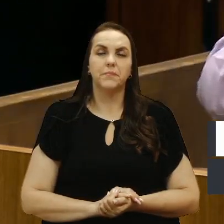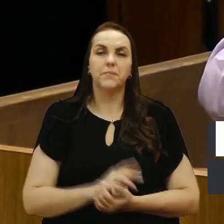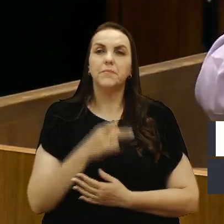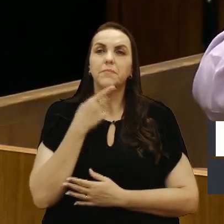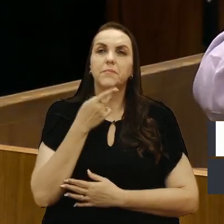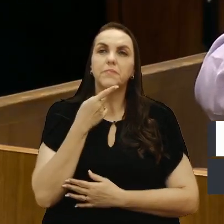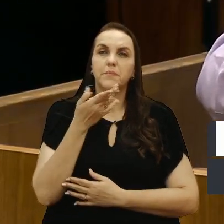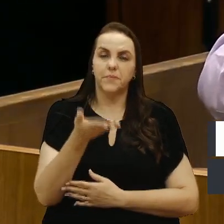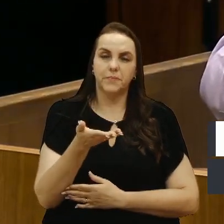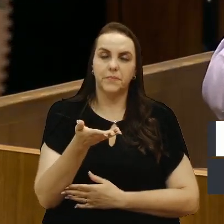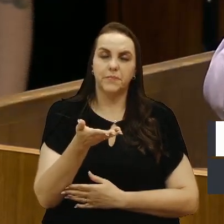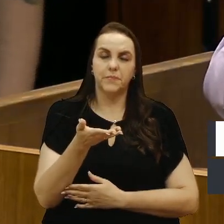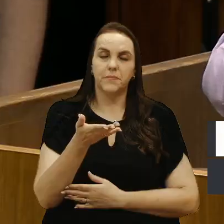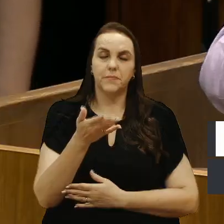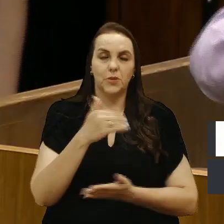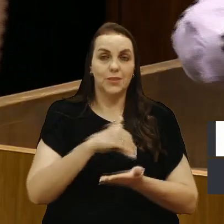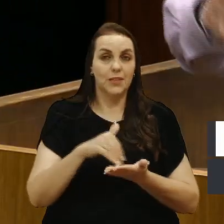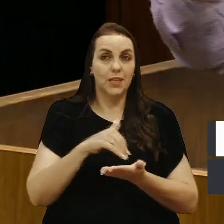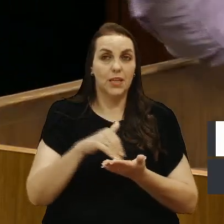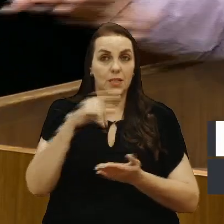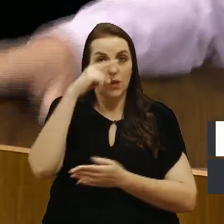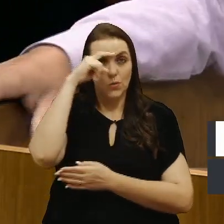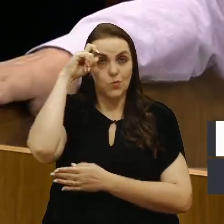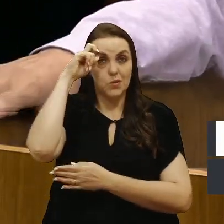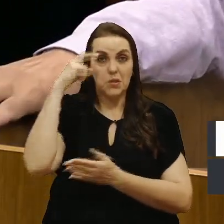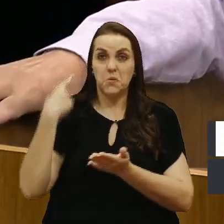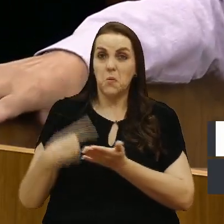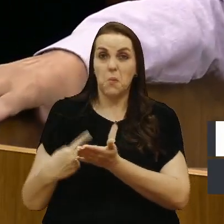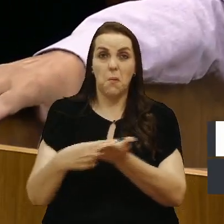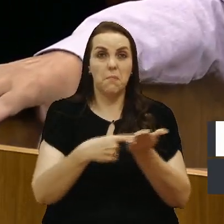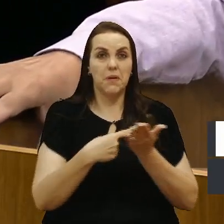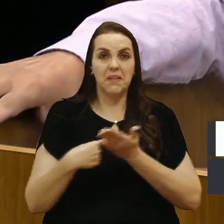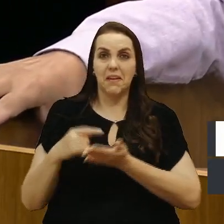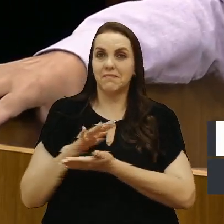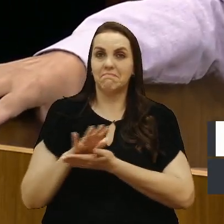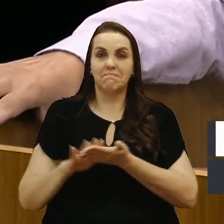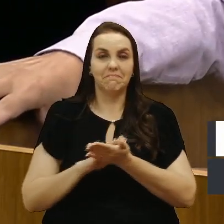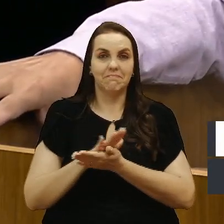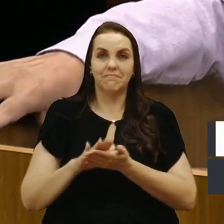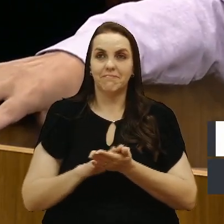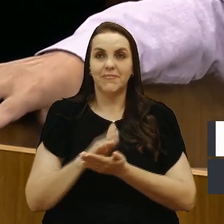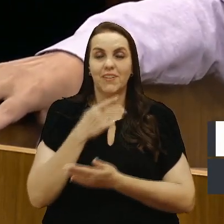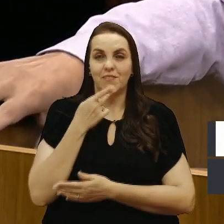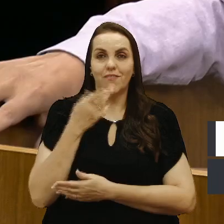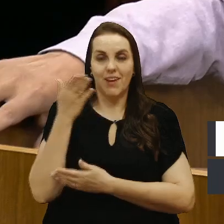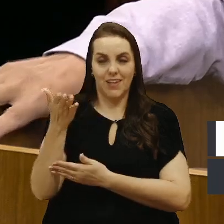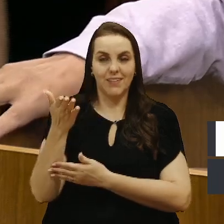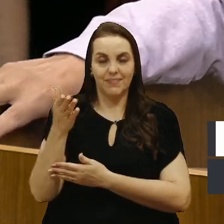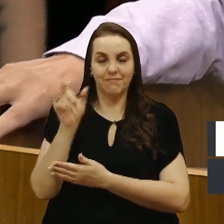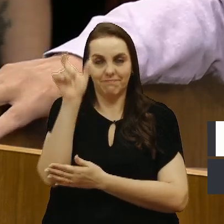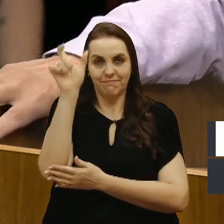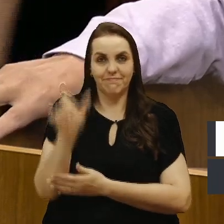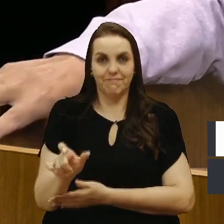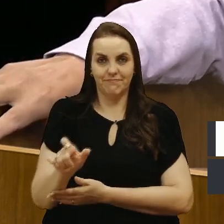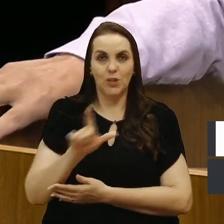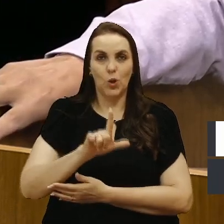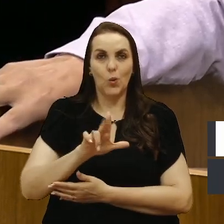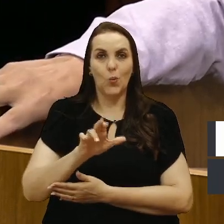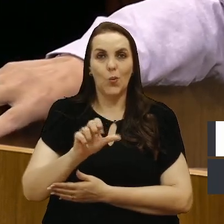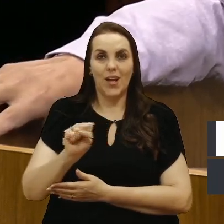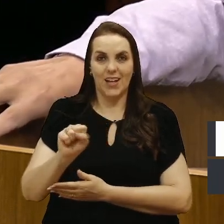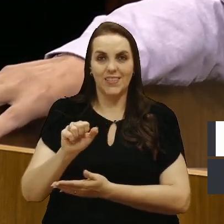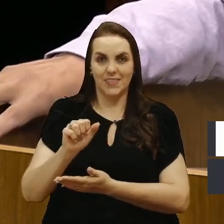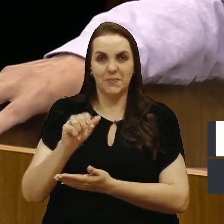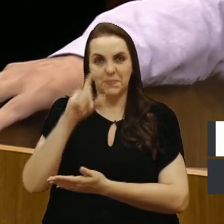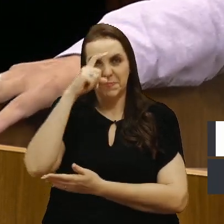secretário Lucas Suzin que eu não combinei com ninguém, nem sabia que alguém ia falar sobre o Lucas aqui, sobre o secretário, mas a gente traz hoje